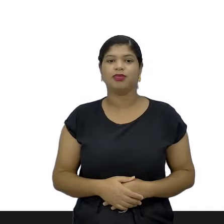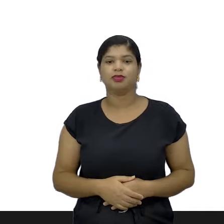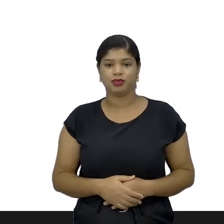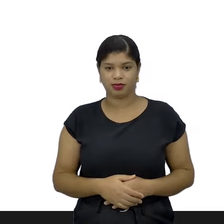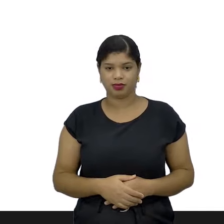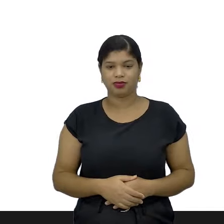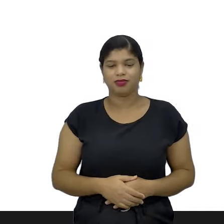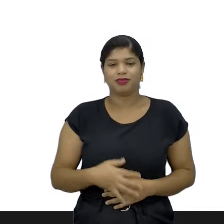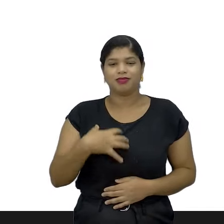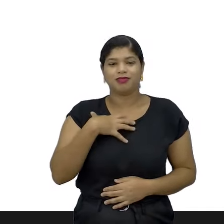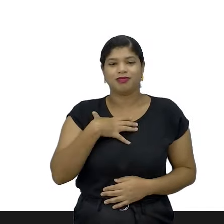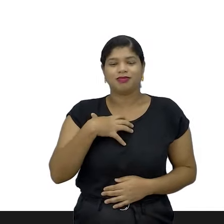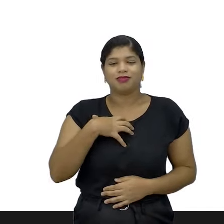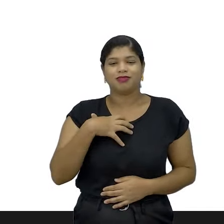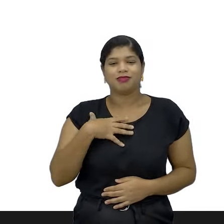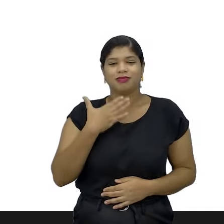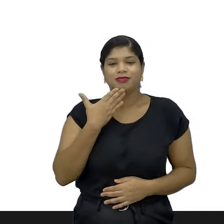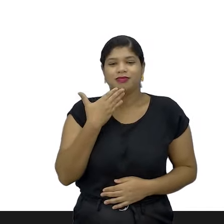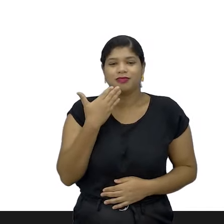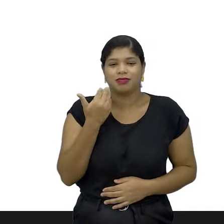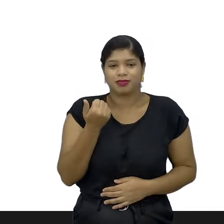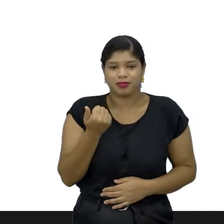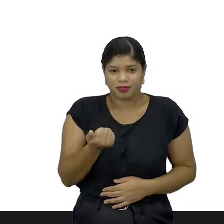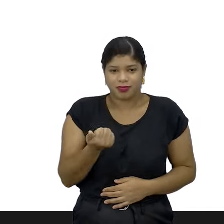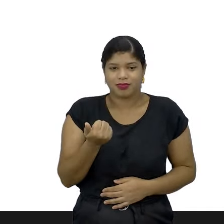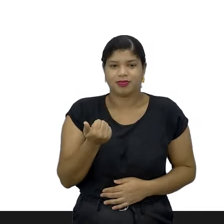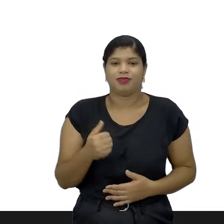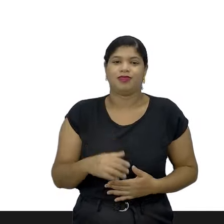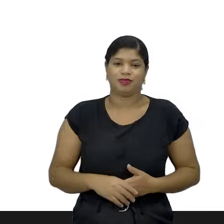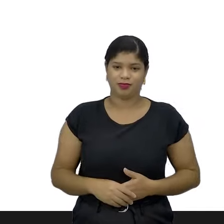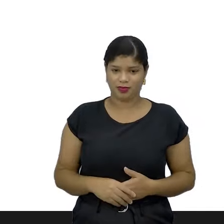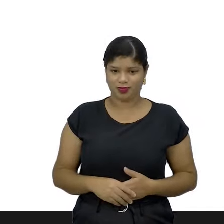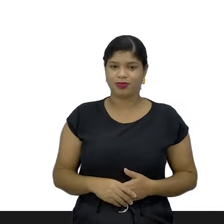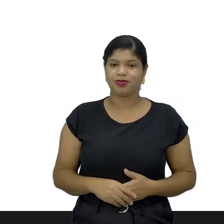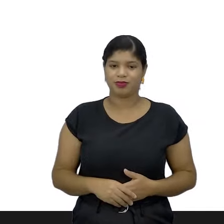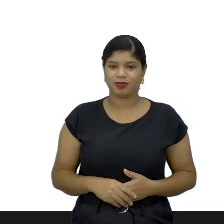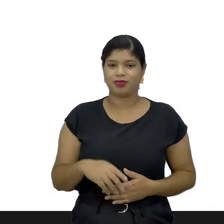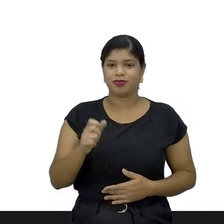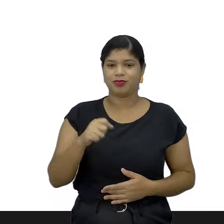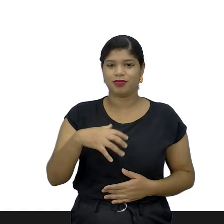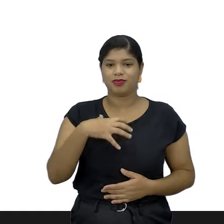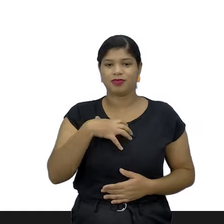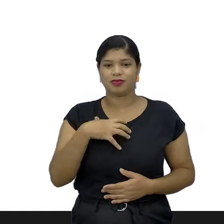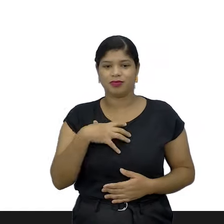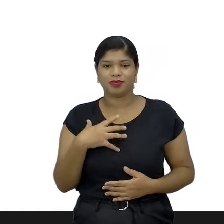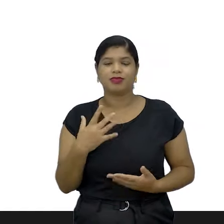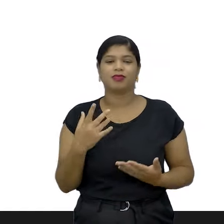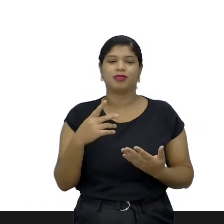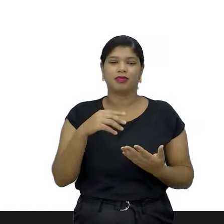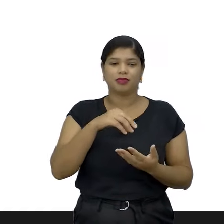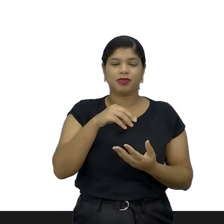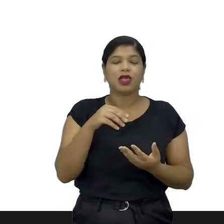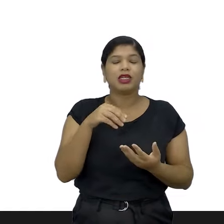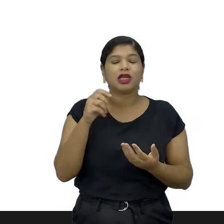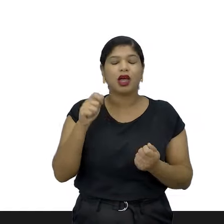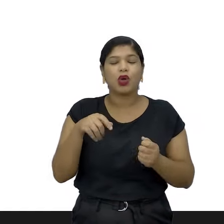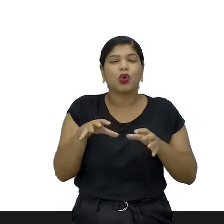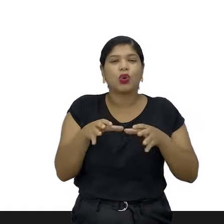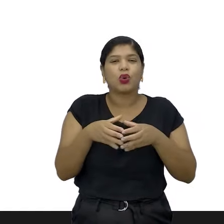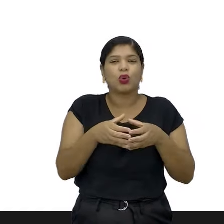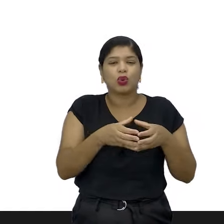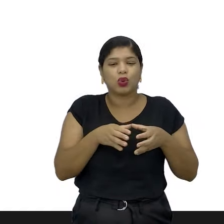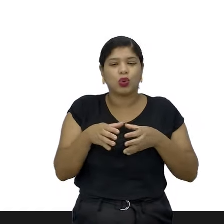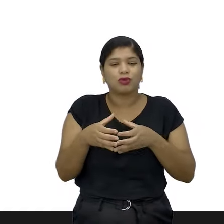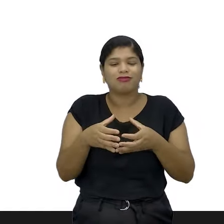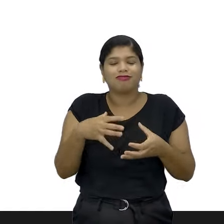torna mais especial ainda esse trabalho com os estudantes, né, com certeza estabelece um vínculo afetivo com a turma ainda